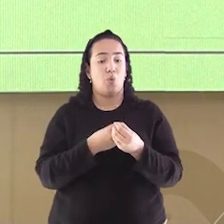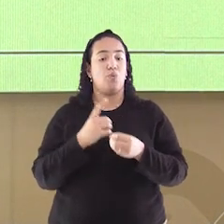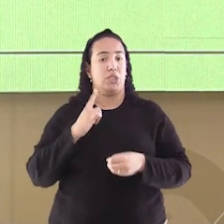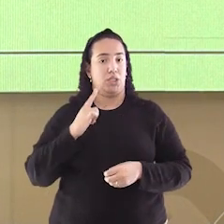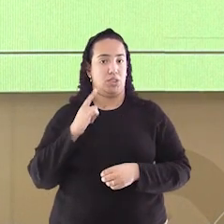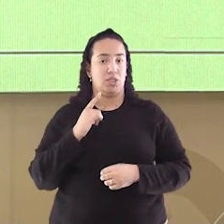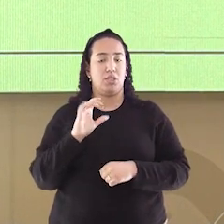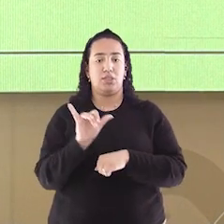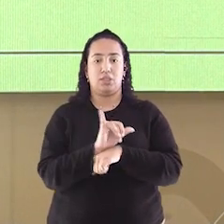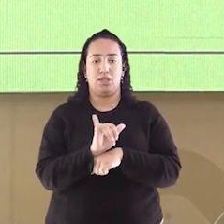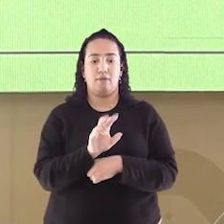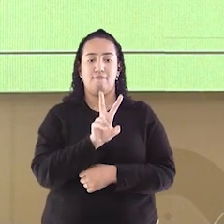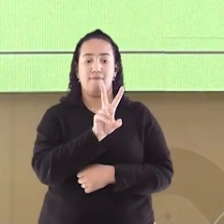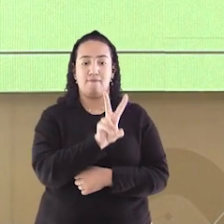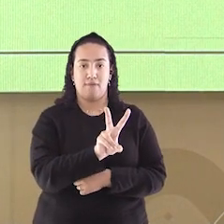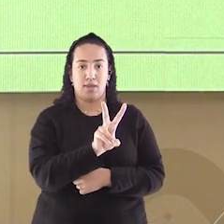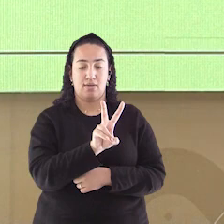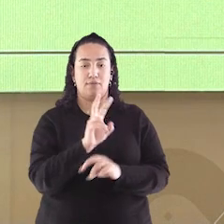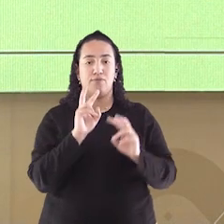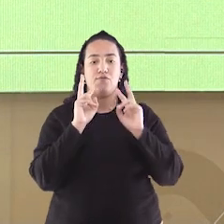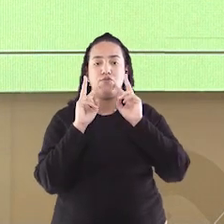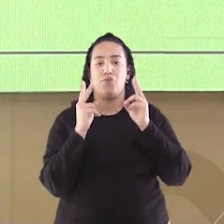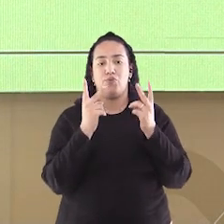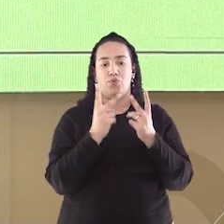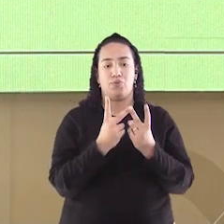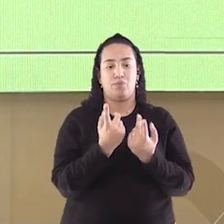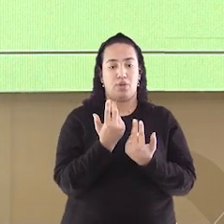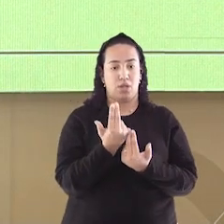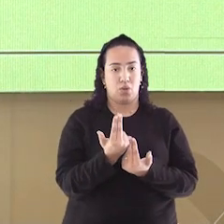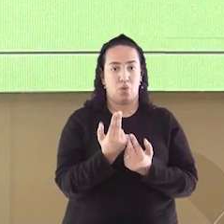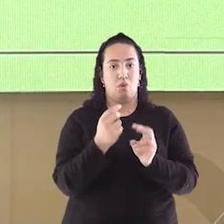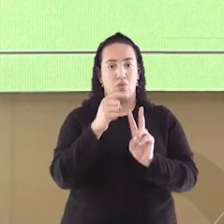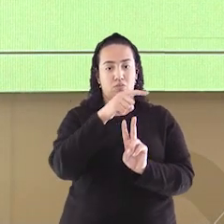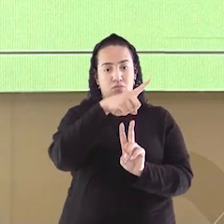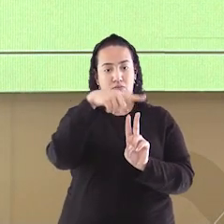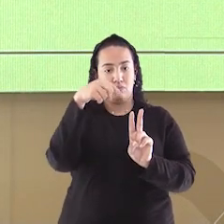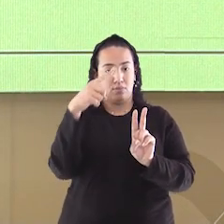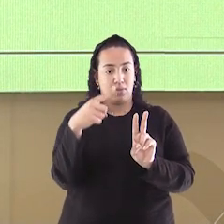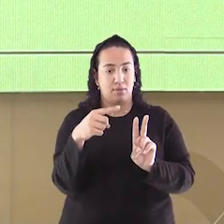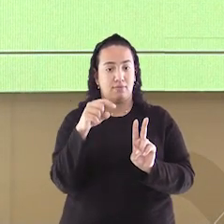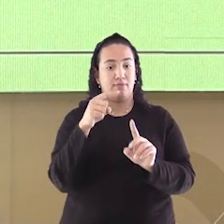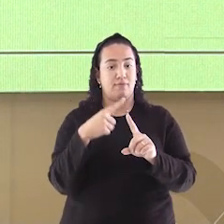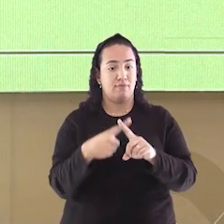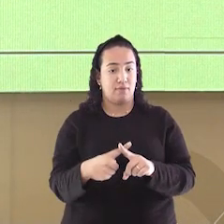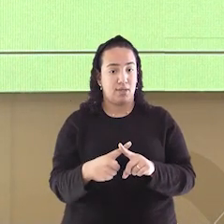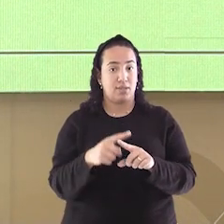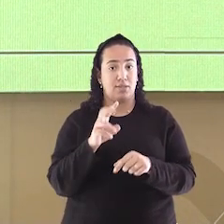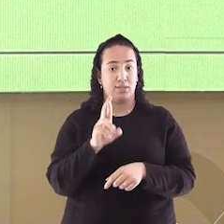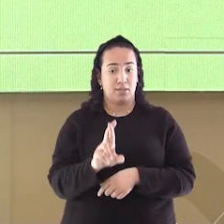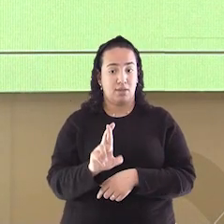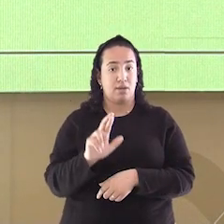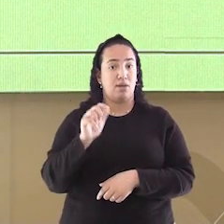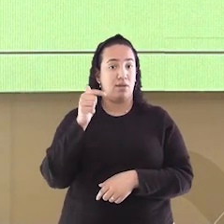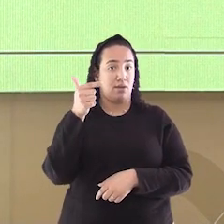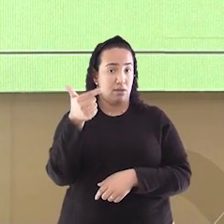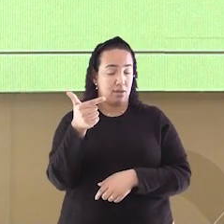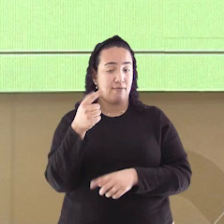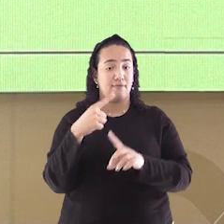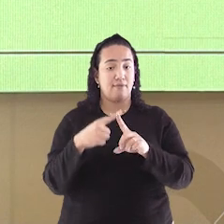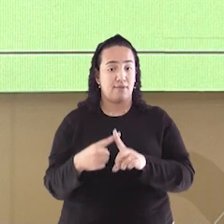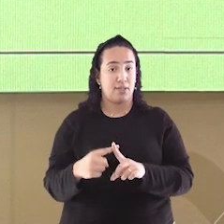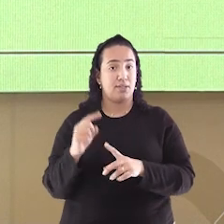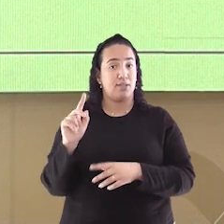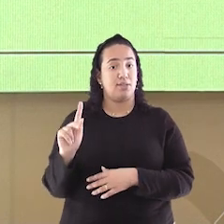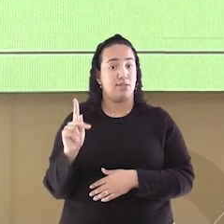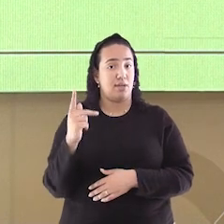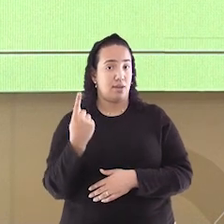utilizar a fórmula V de volume igual a π, 3,14 ou 3, vezes R ao quadrado, vezes